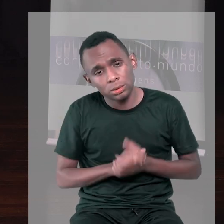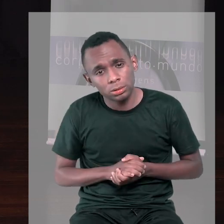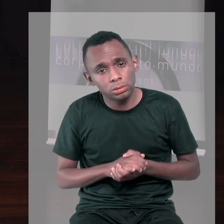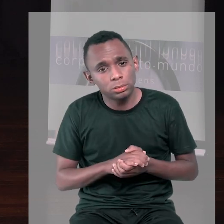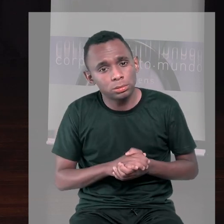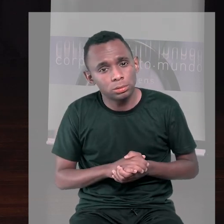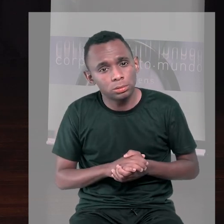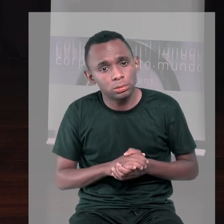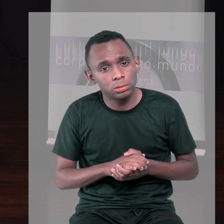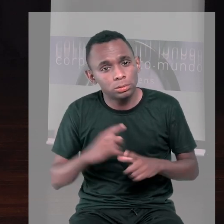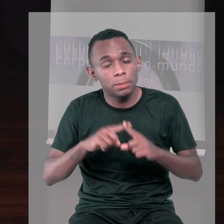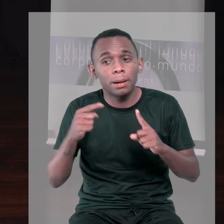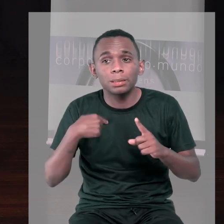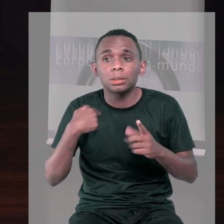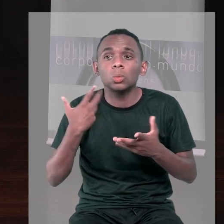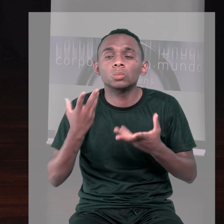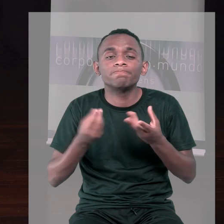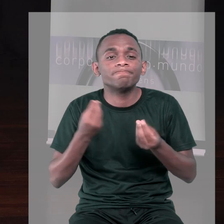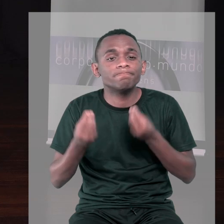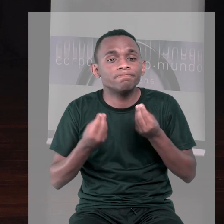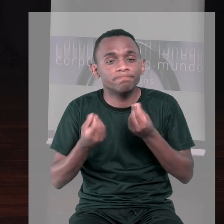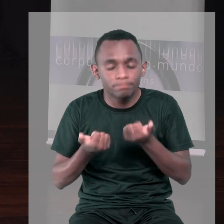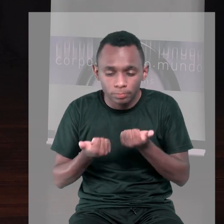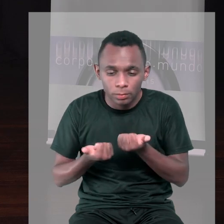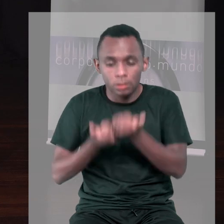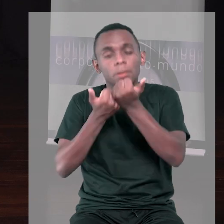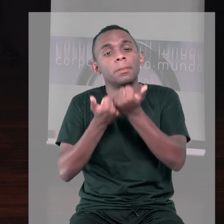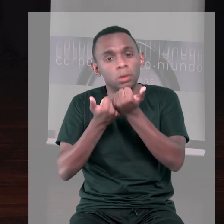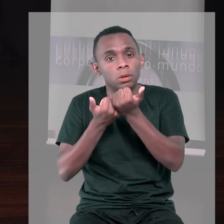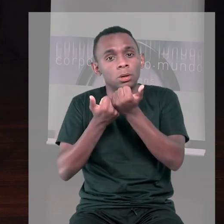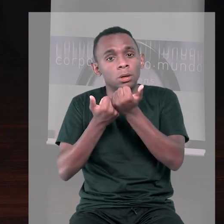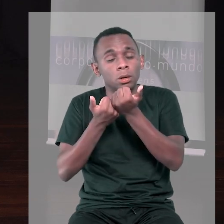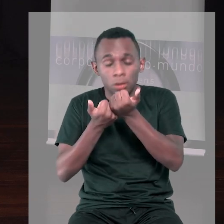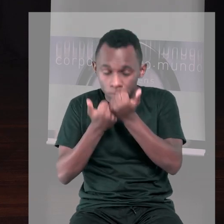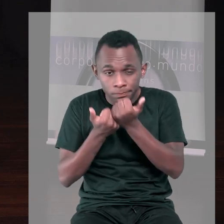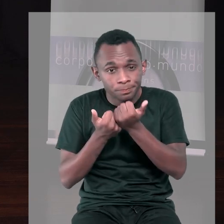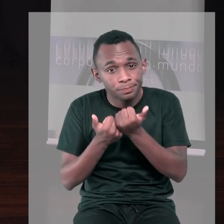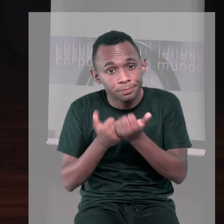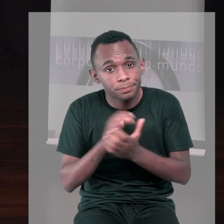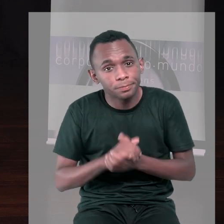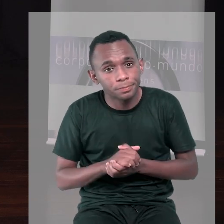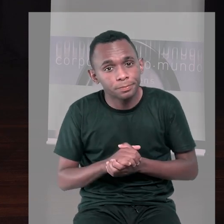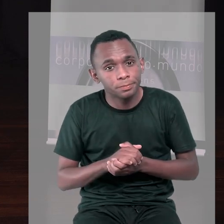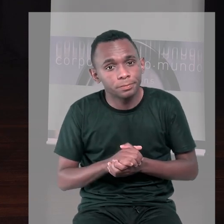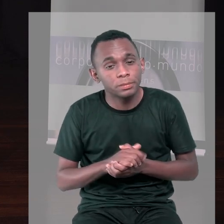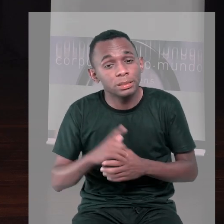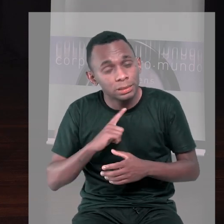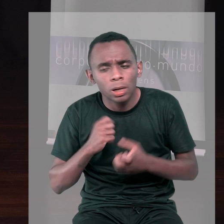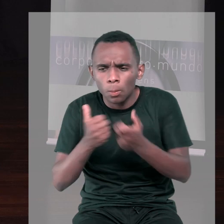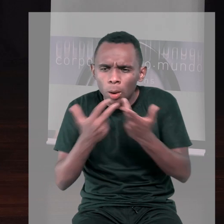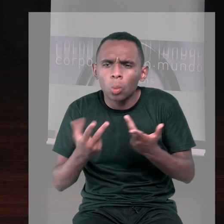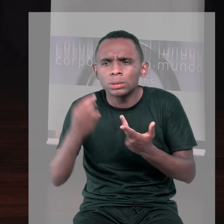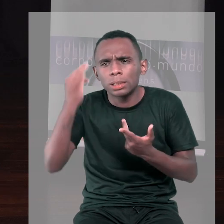para organizarmos a vida em comum. Um outro modo de dizer, não existe comunidade se não houver uma